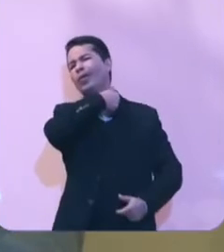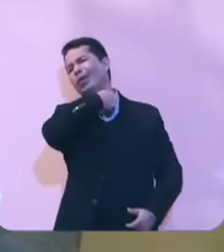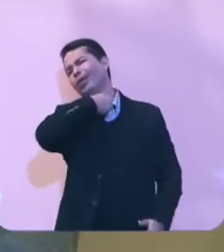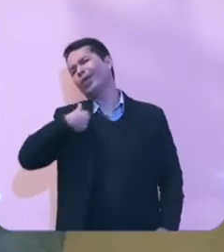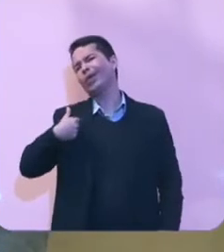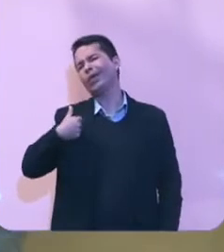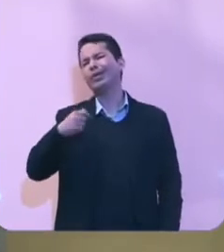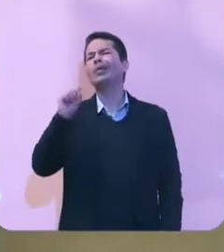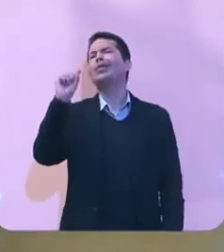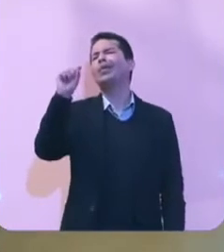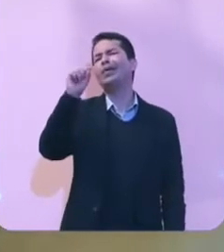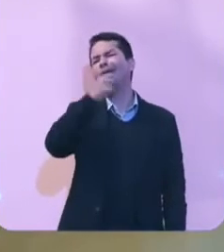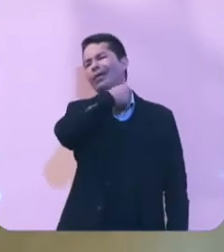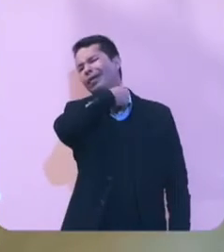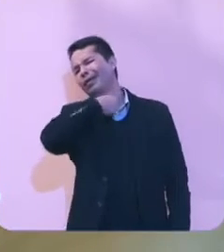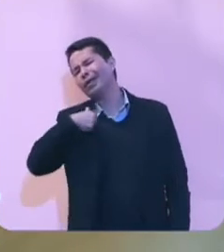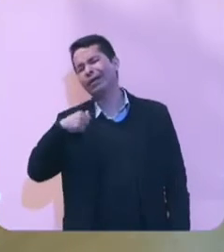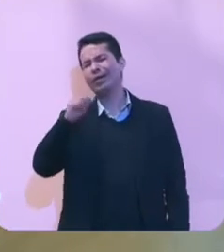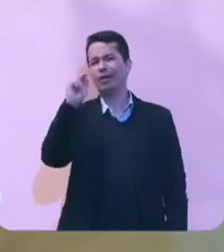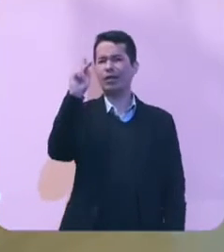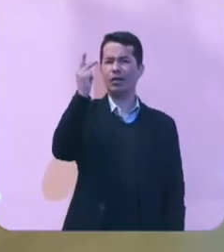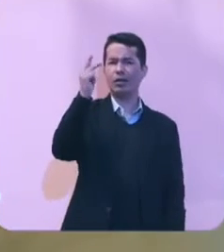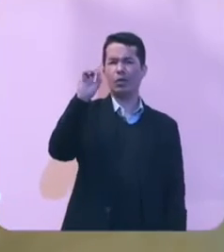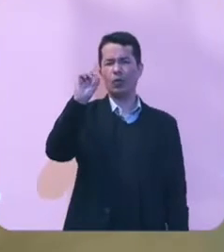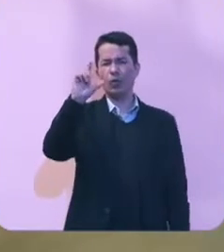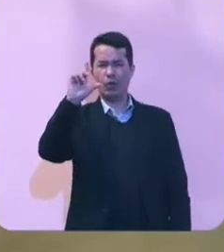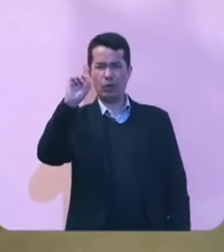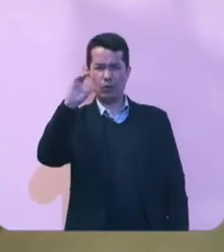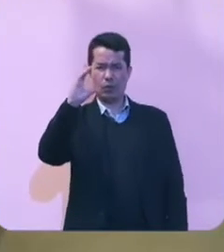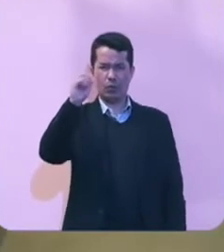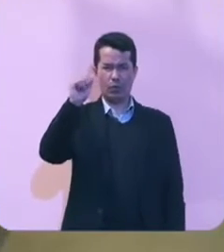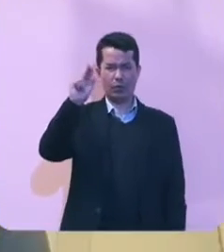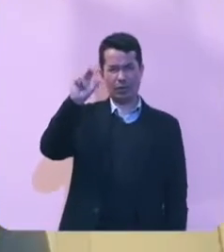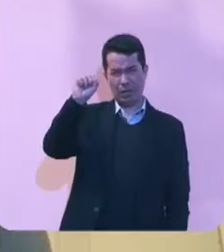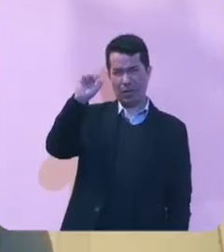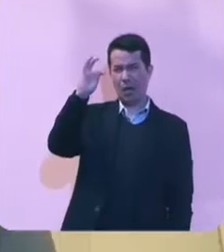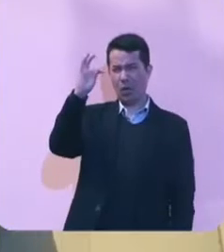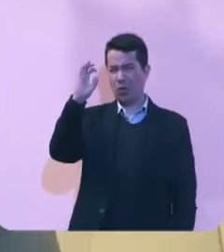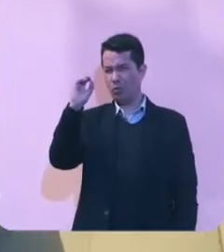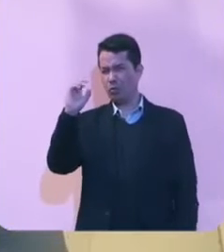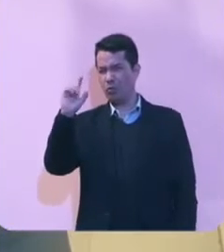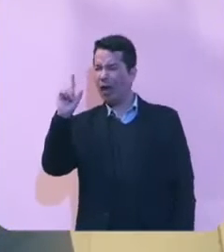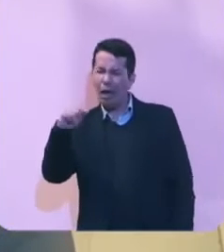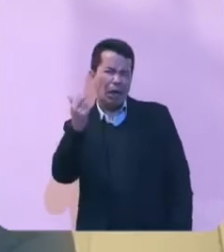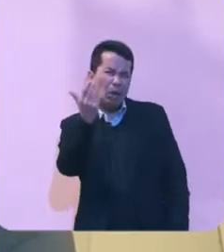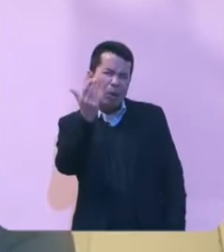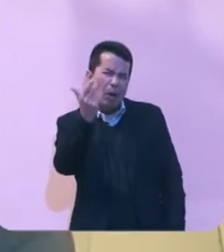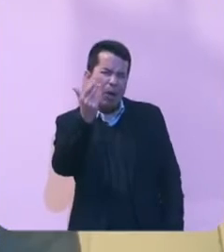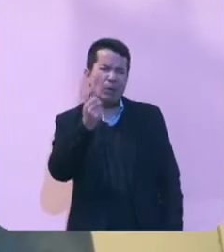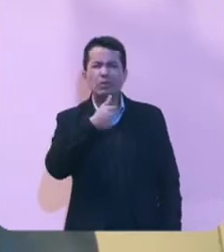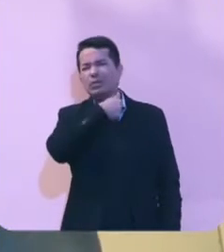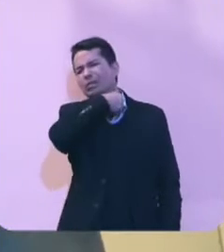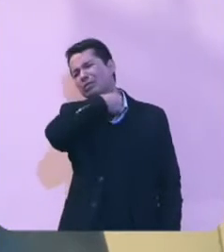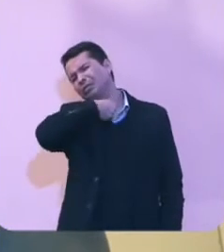eram sacrifícios que eram queimados por completo, ou seja, eles não